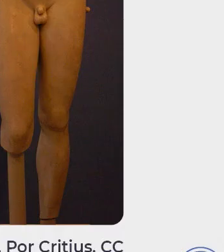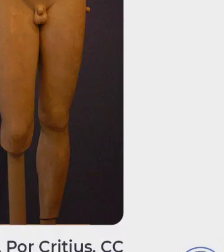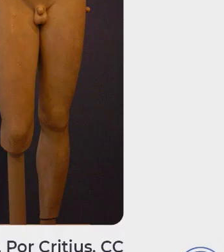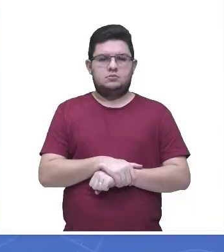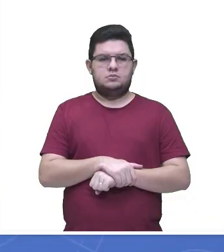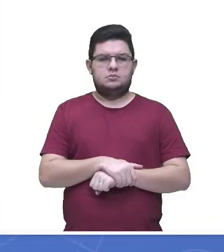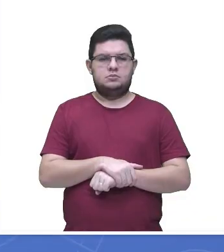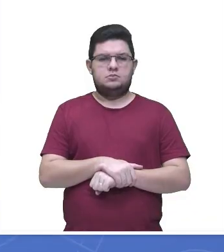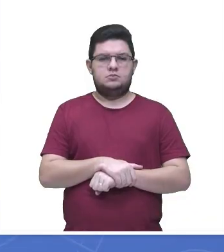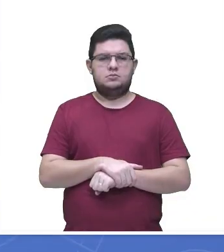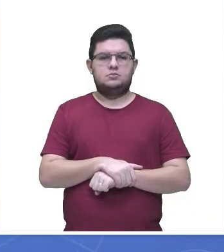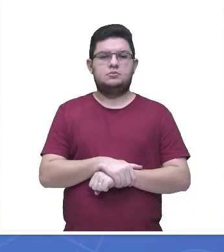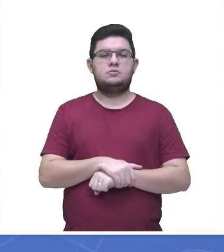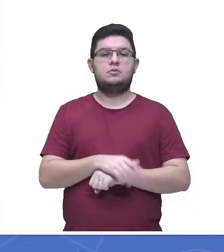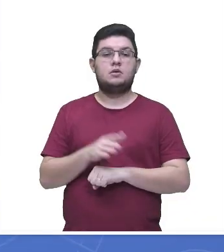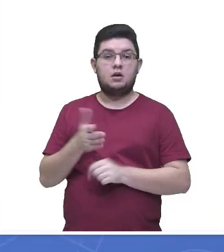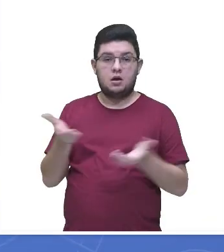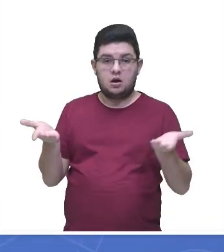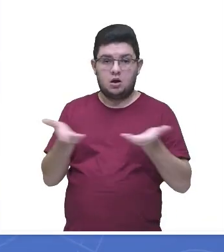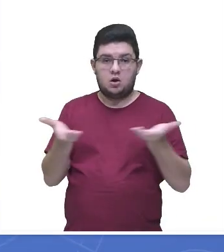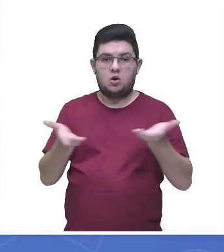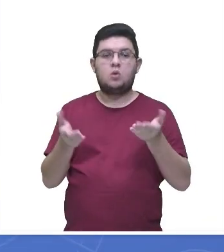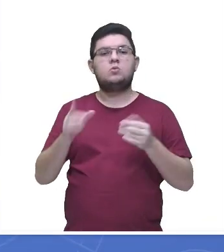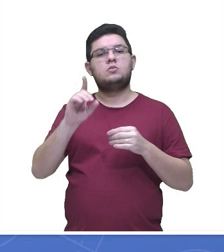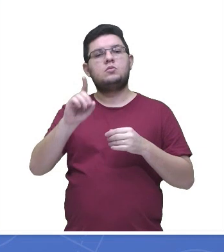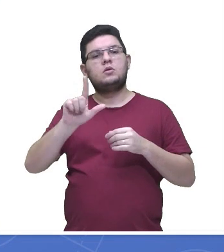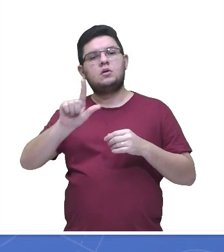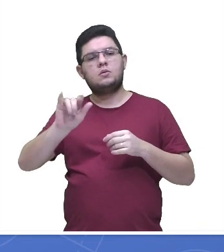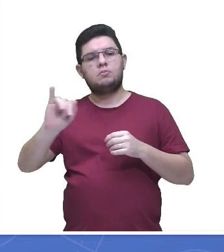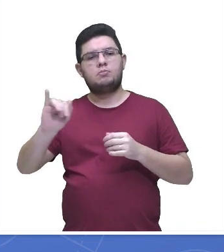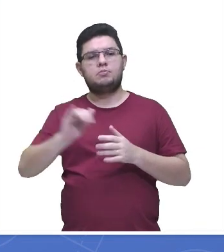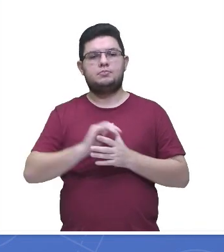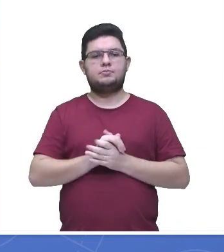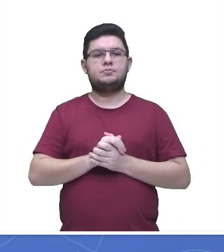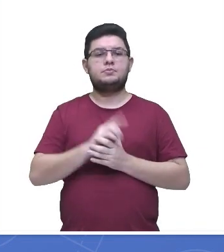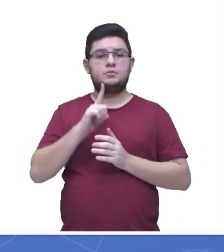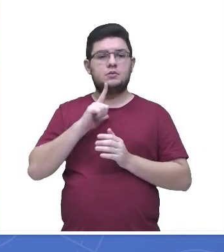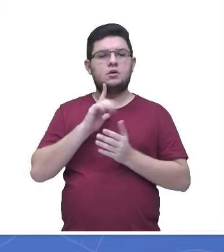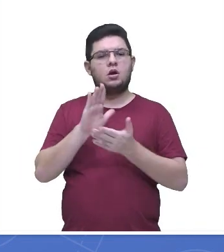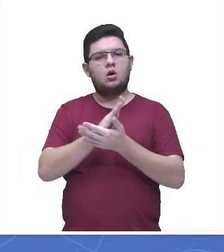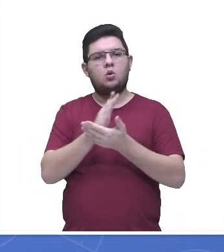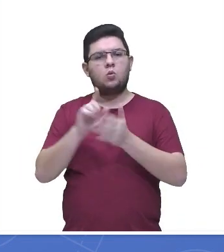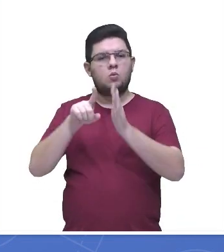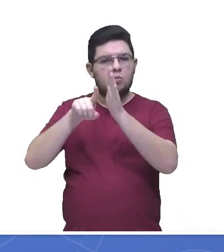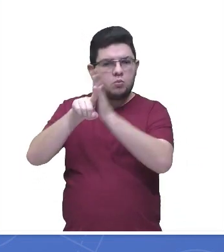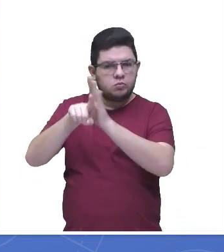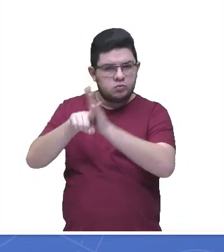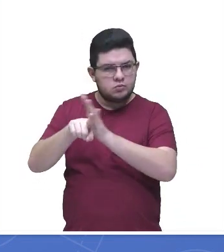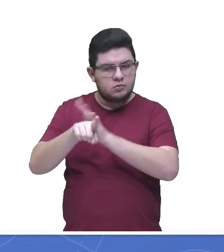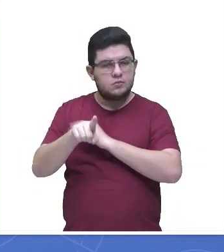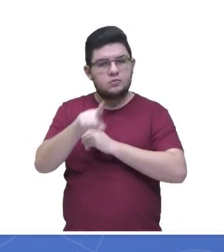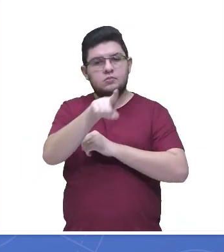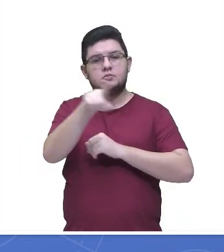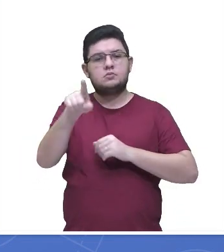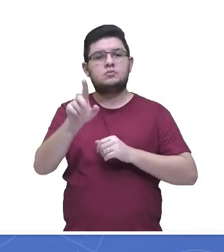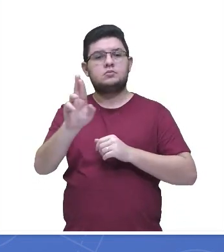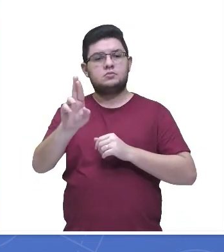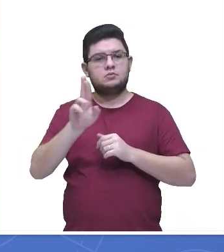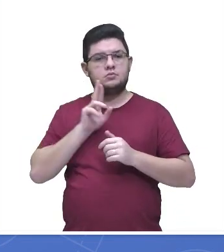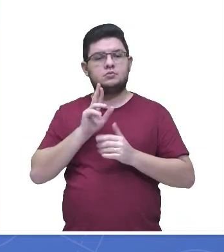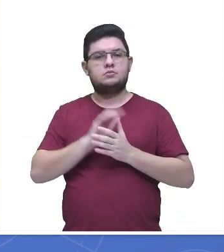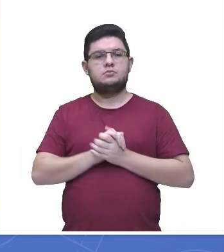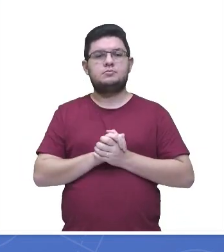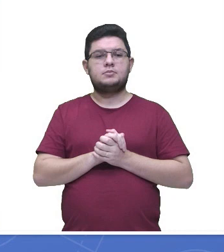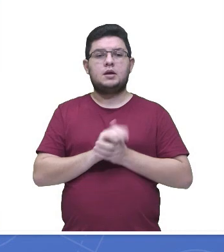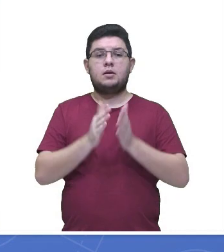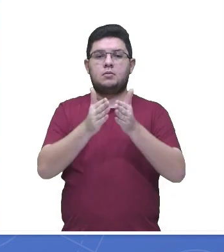Vamos para a nossa dinâmica local interativa. Nós temos aí algumas questões que vocês vão responder. Por favor, não me abandone,